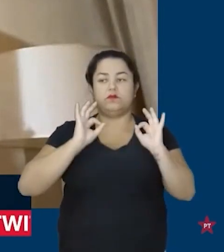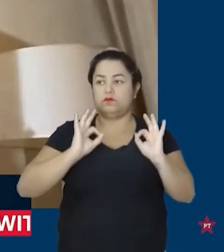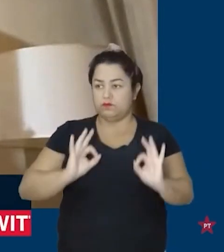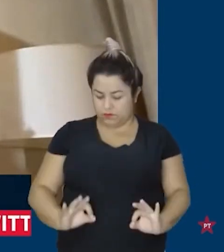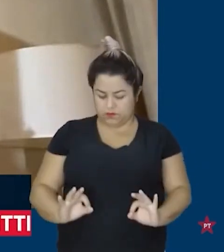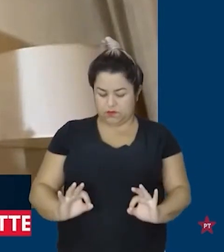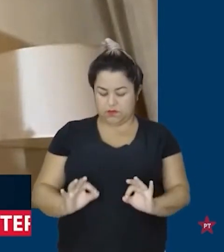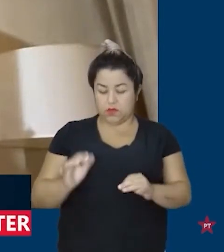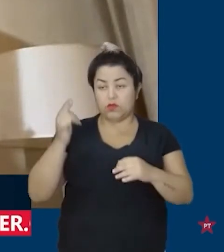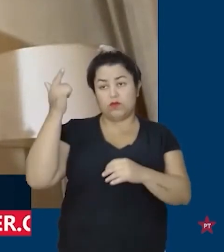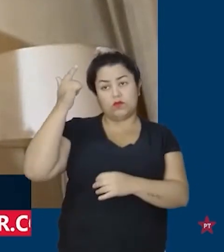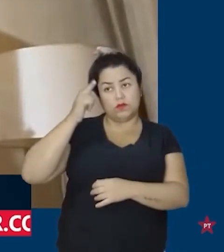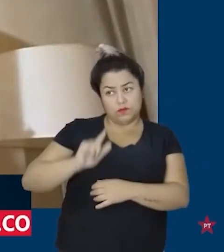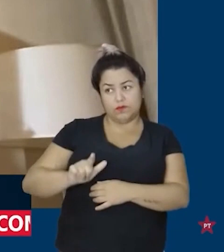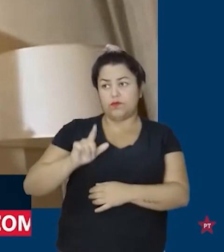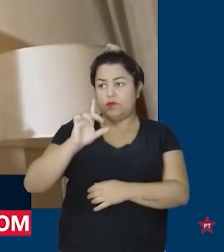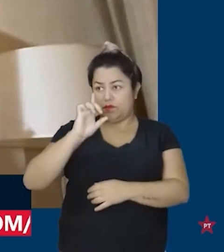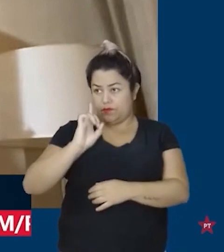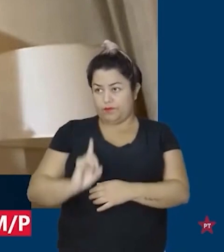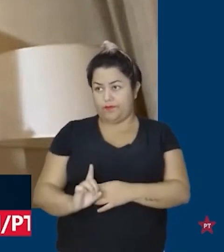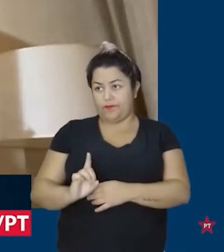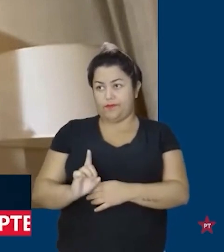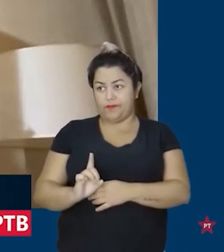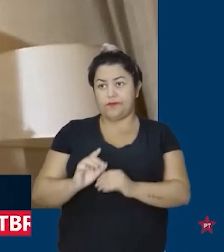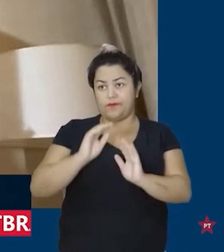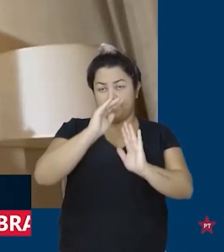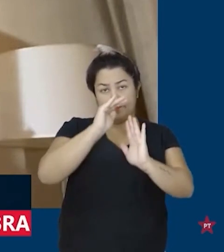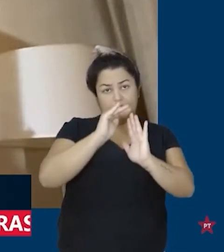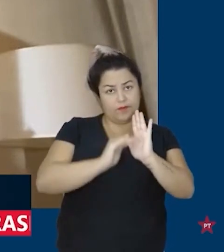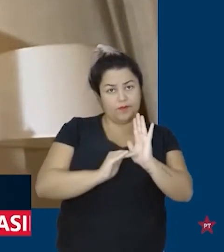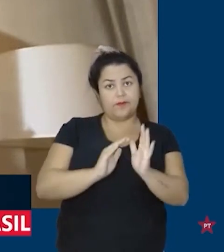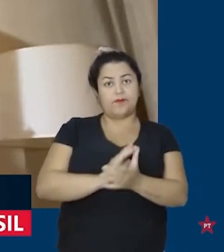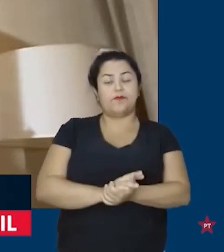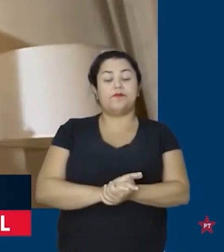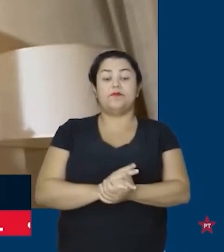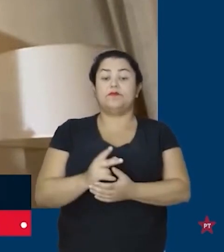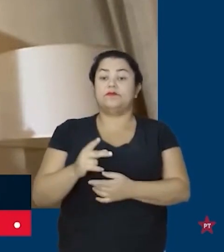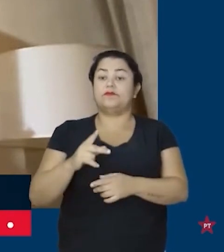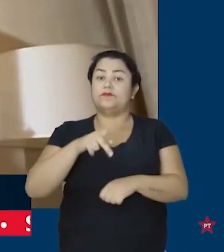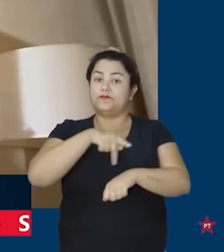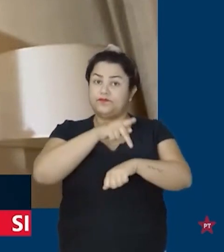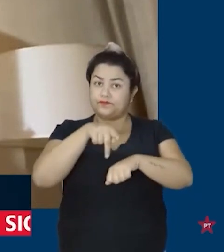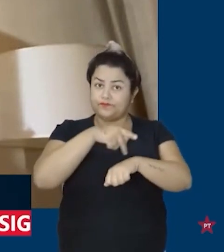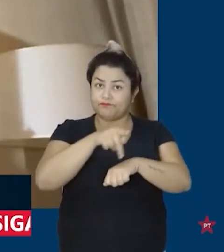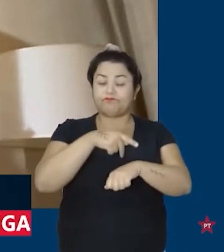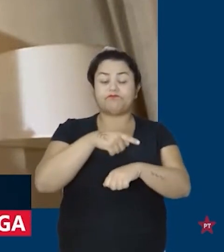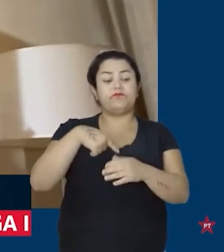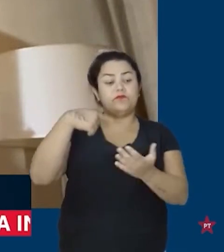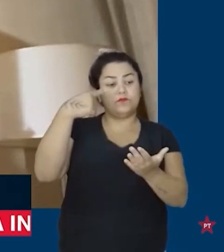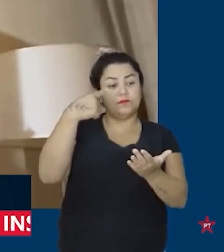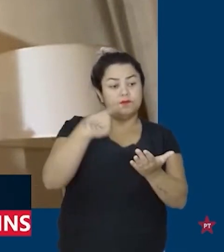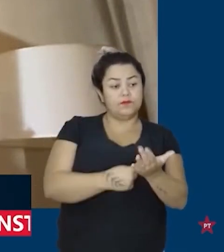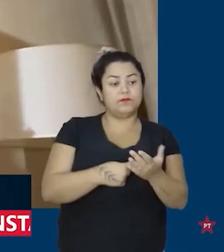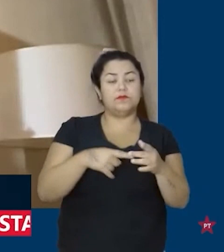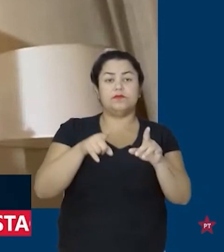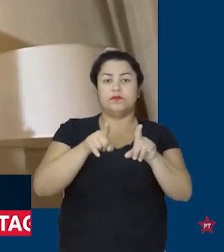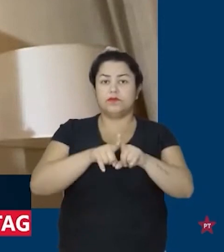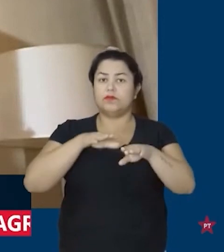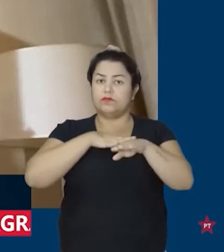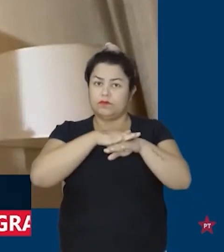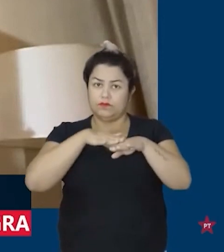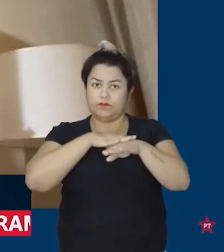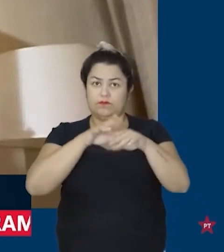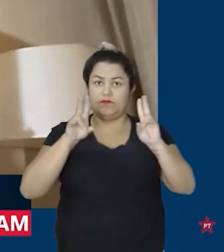e recuperação de direitos. A pauta ali foi que os dois países estão comprometidos a